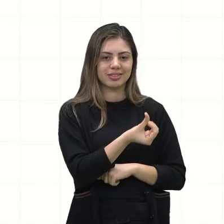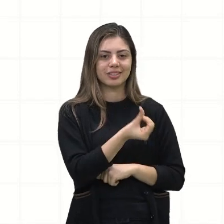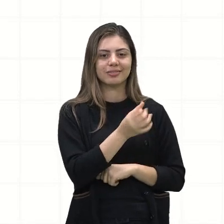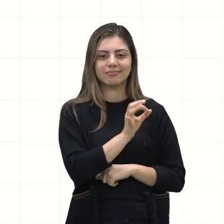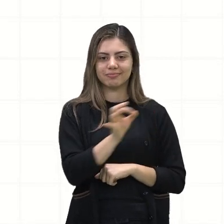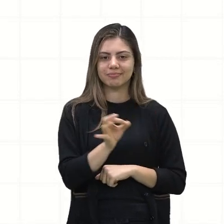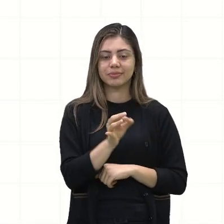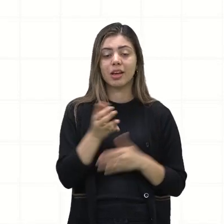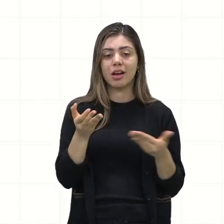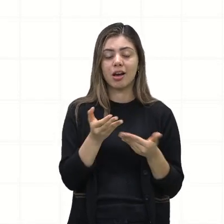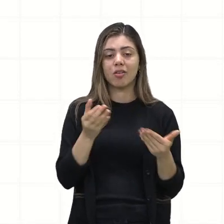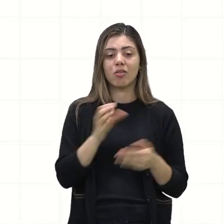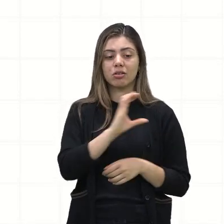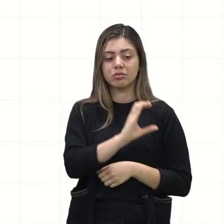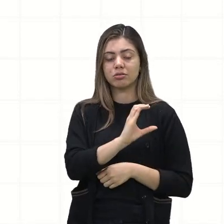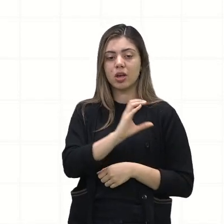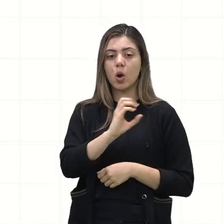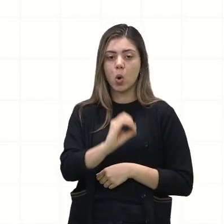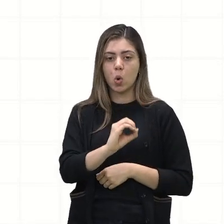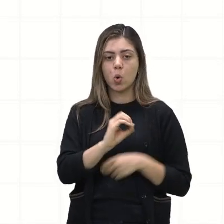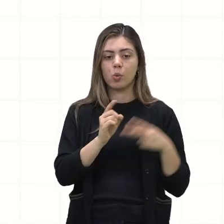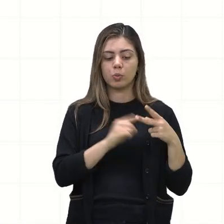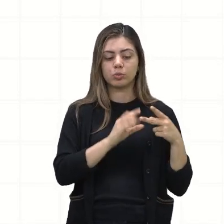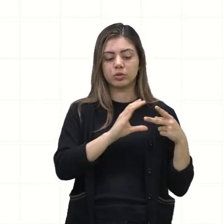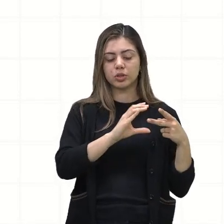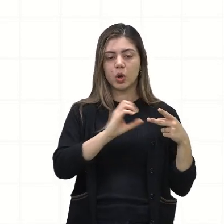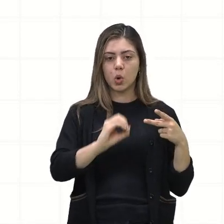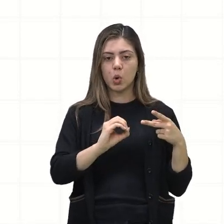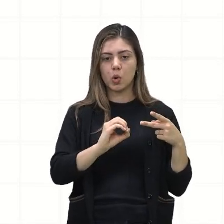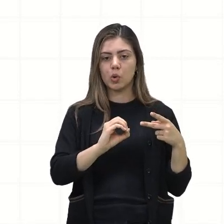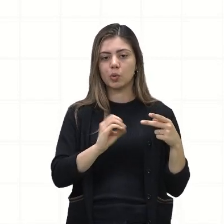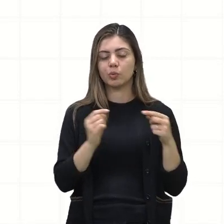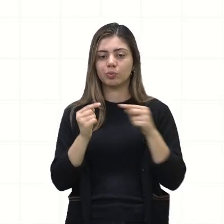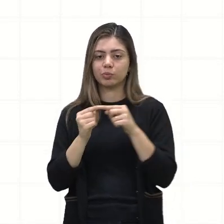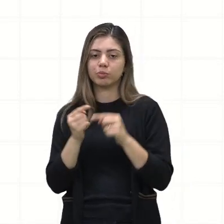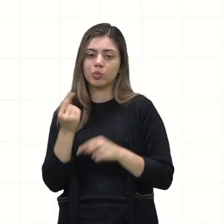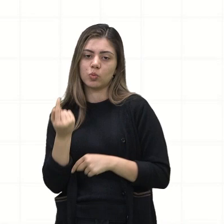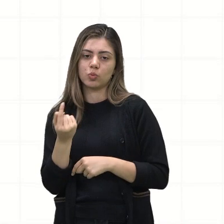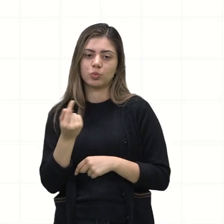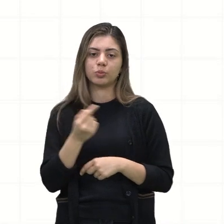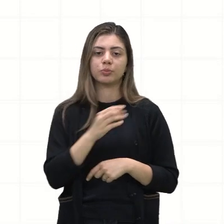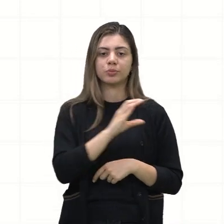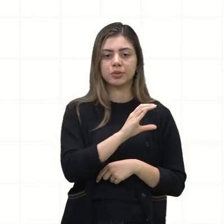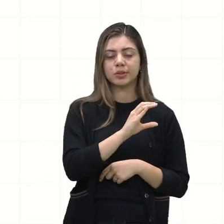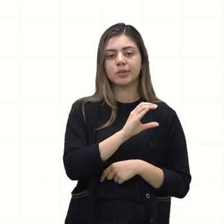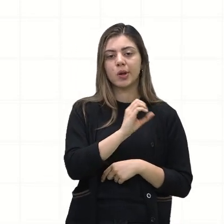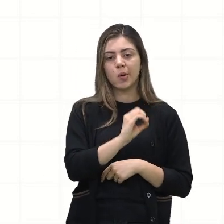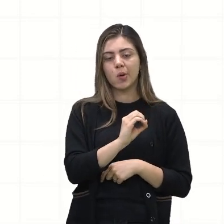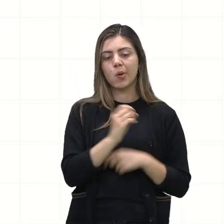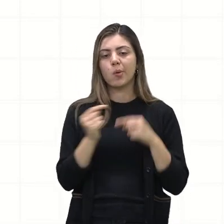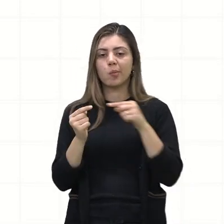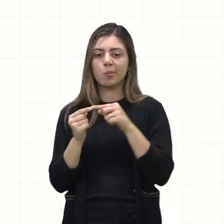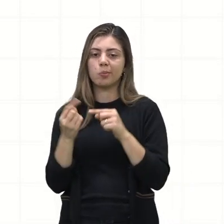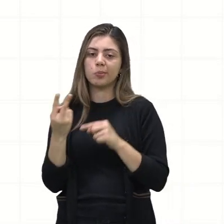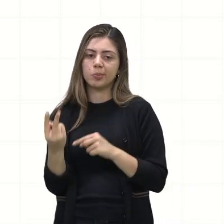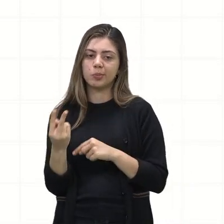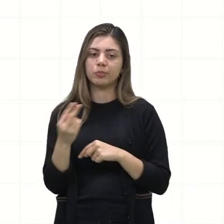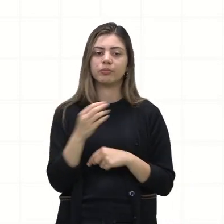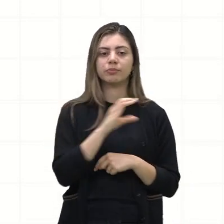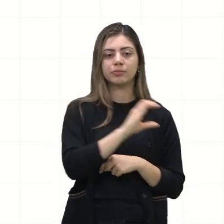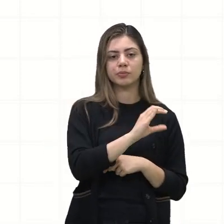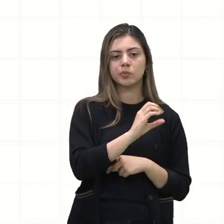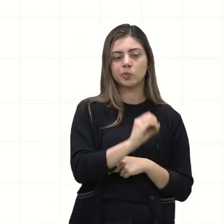né? Ó, agora, ó, coroa ou a face 1, e aí vai repetindo. A coroa e a face